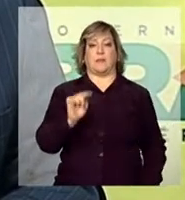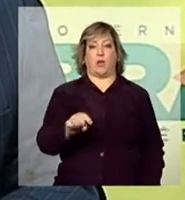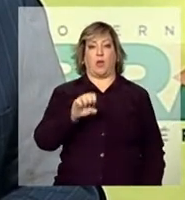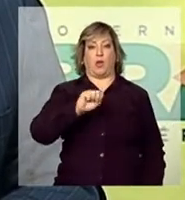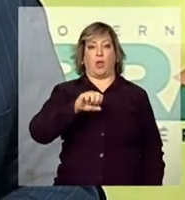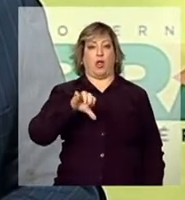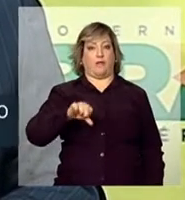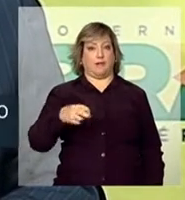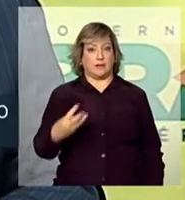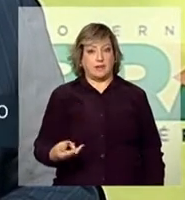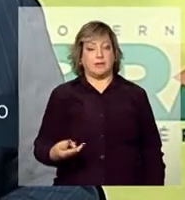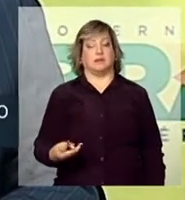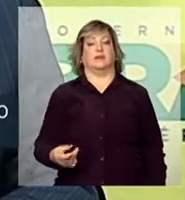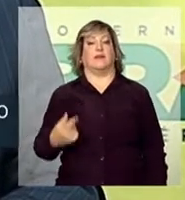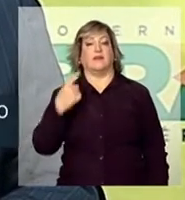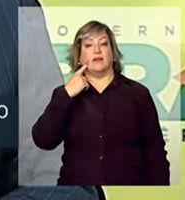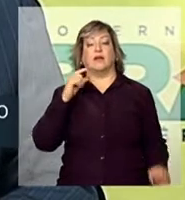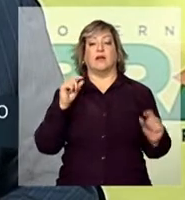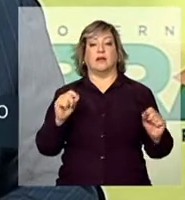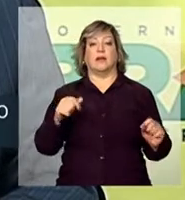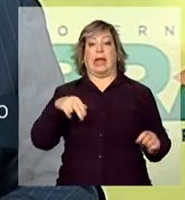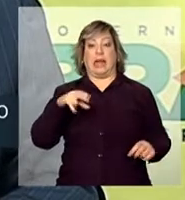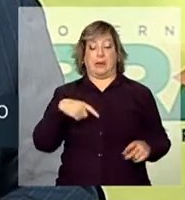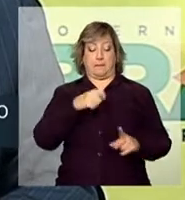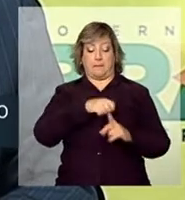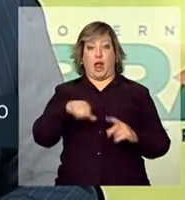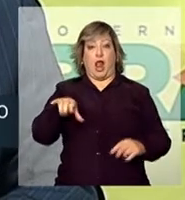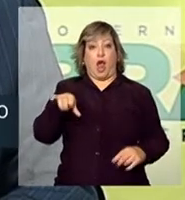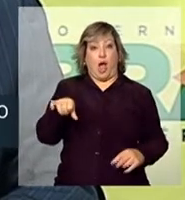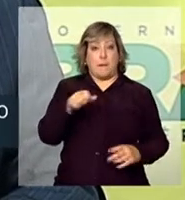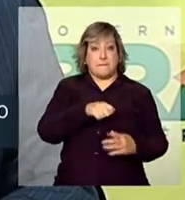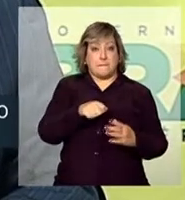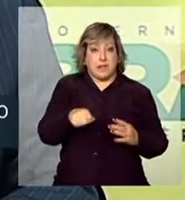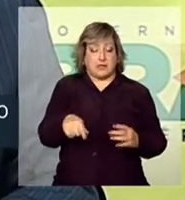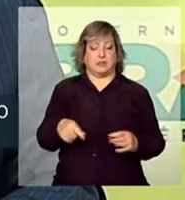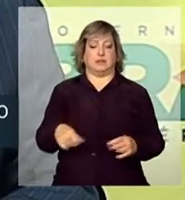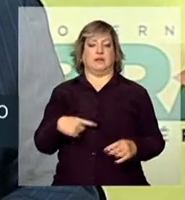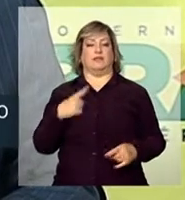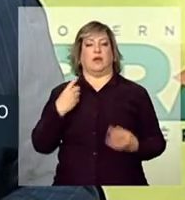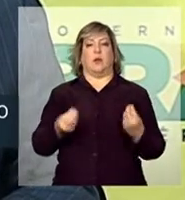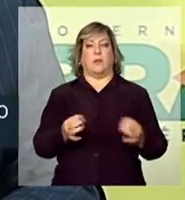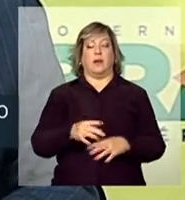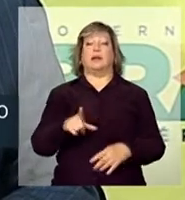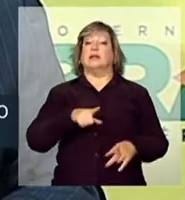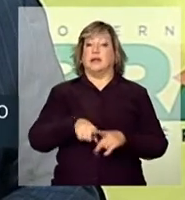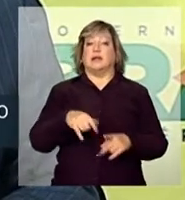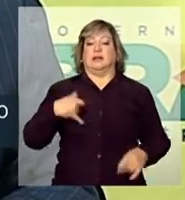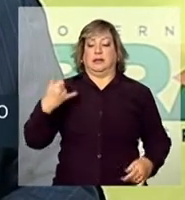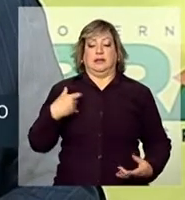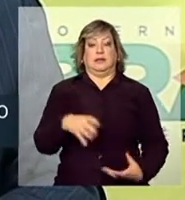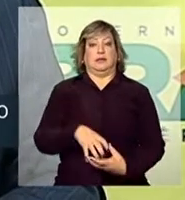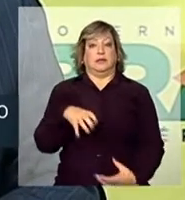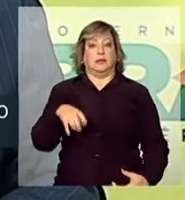6.893 não tem que ver aqui quem tá com nove meses a gravidez de risco para preparar idosos